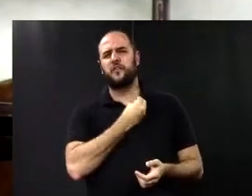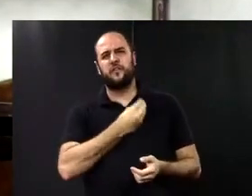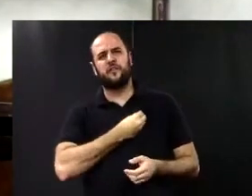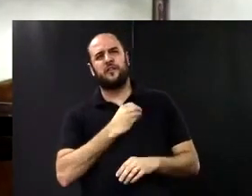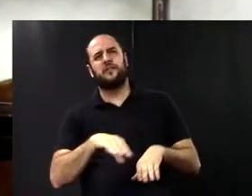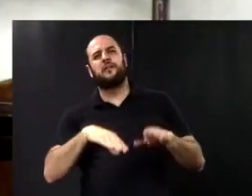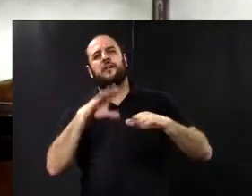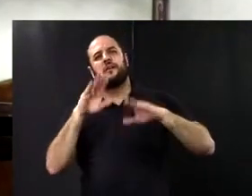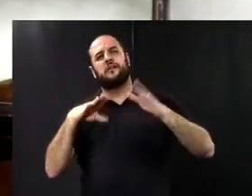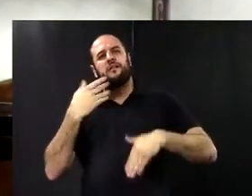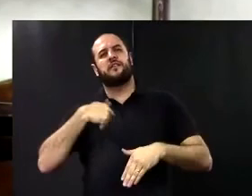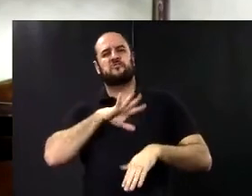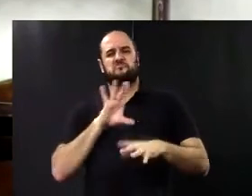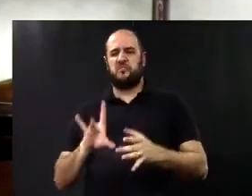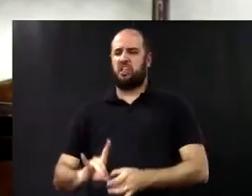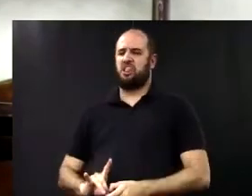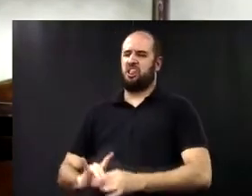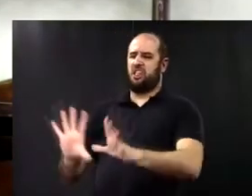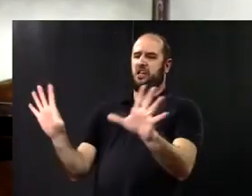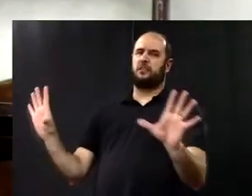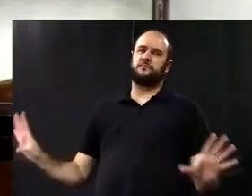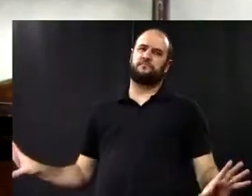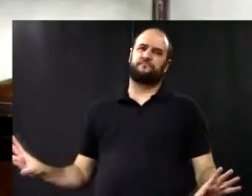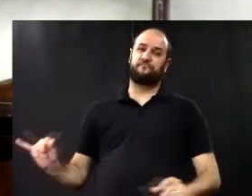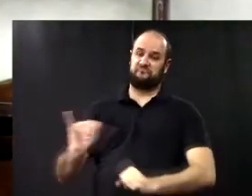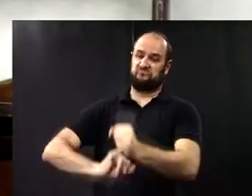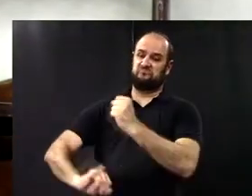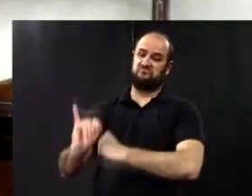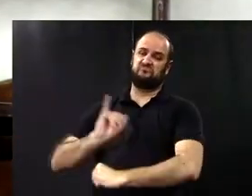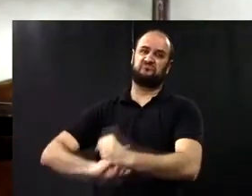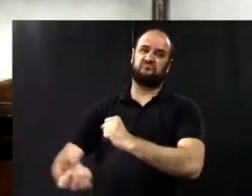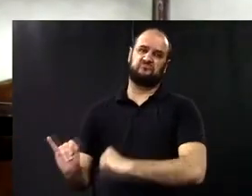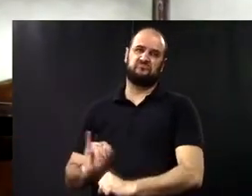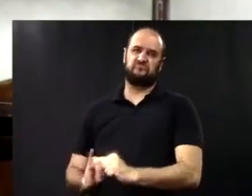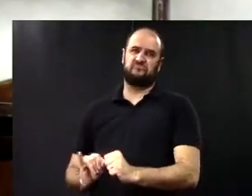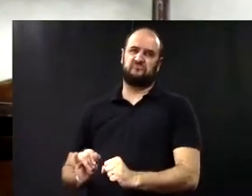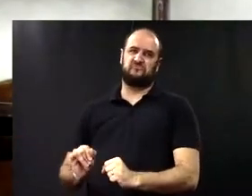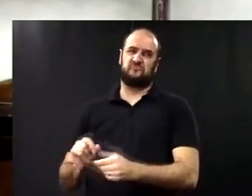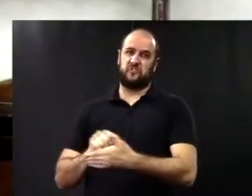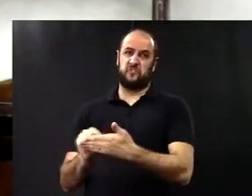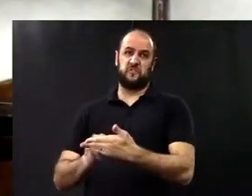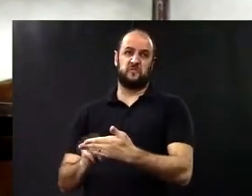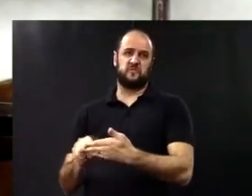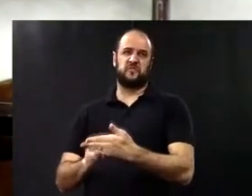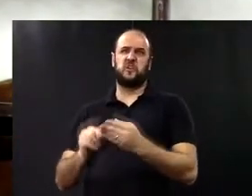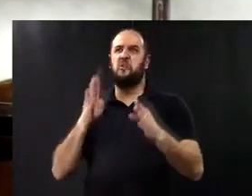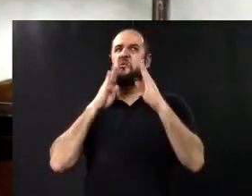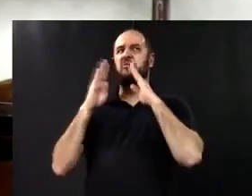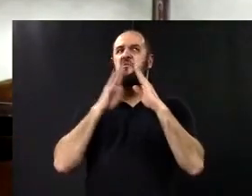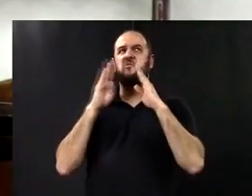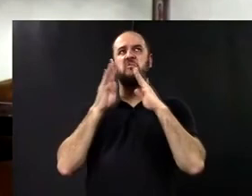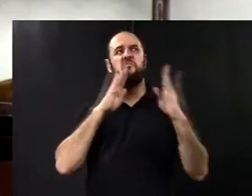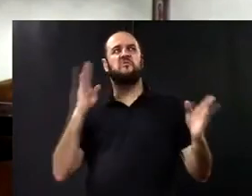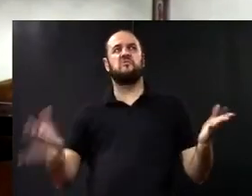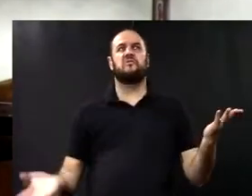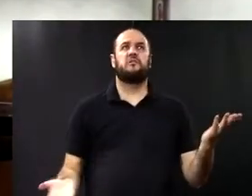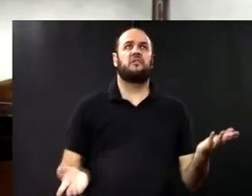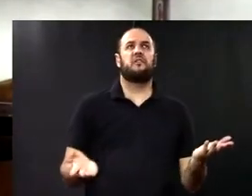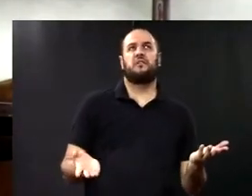os entregamos à internet, ao YouTube, ao Facebook,